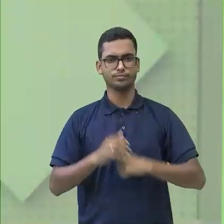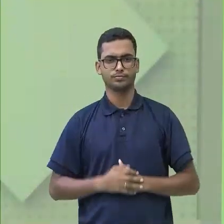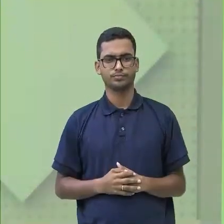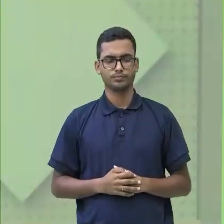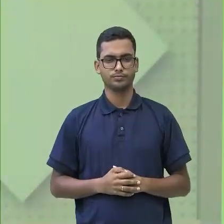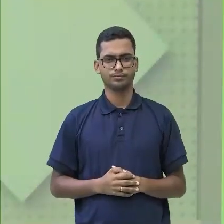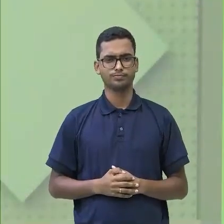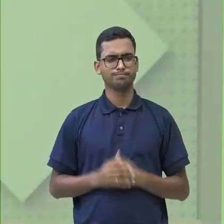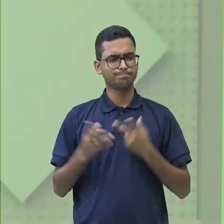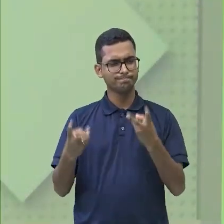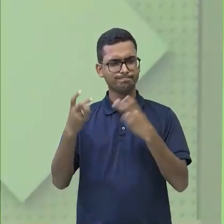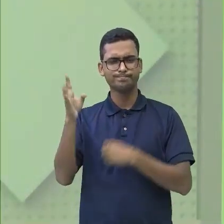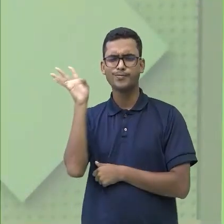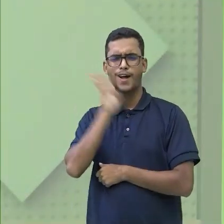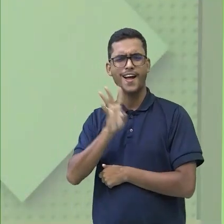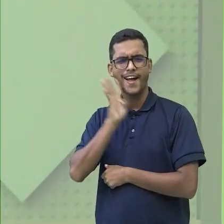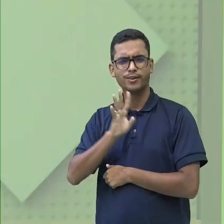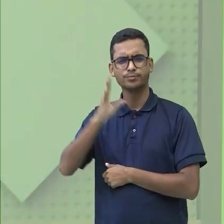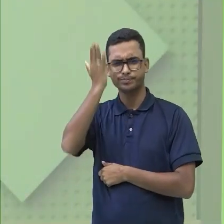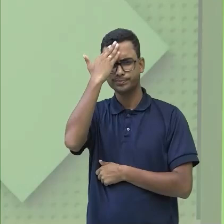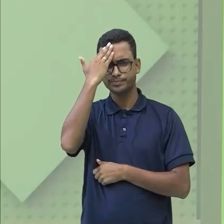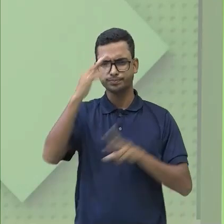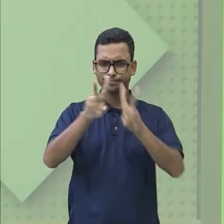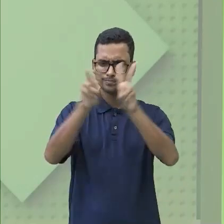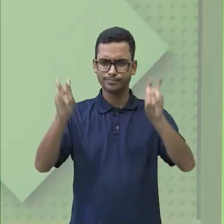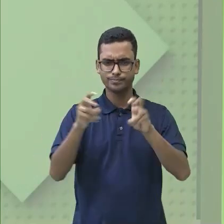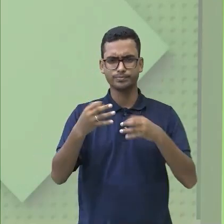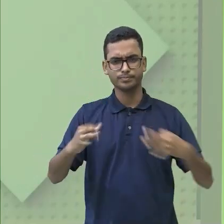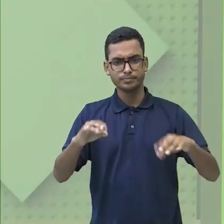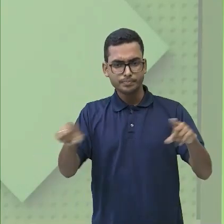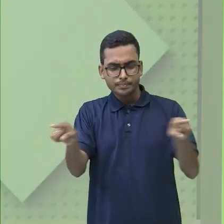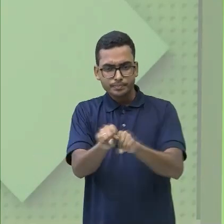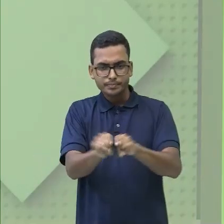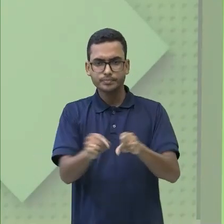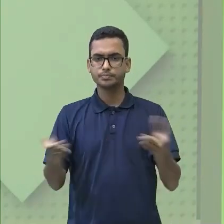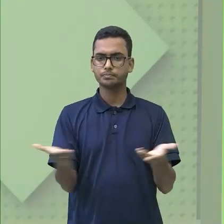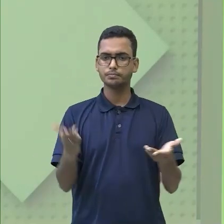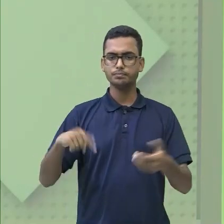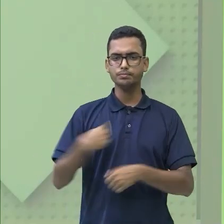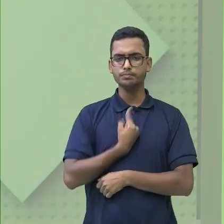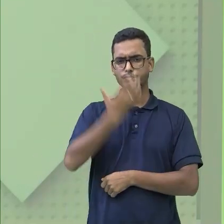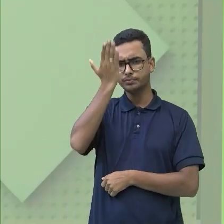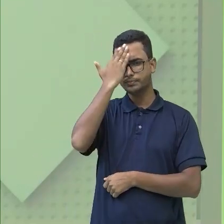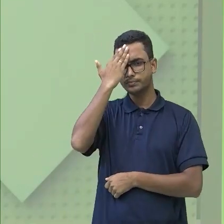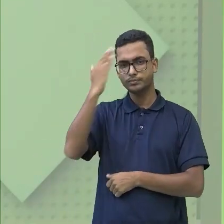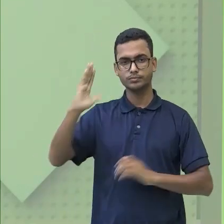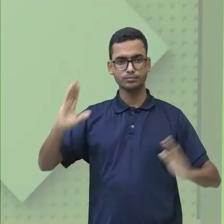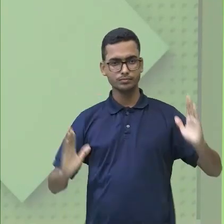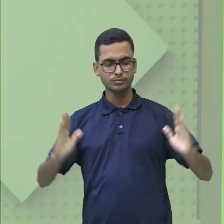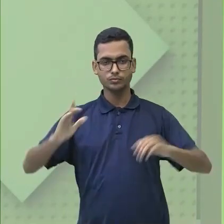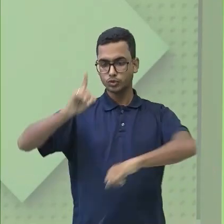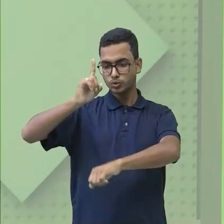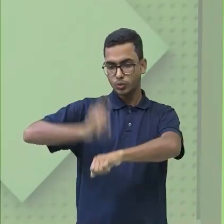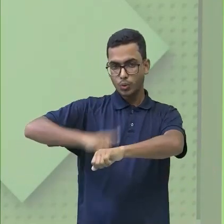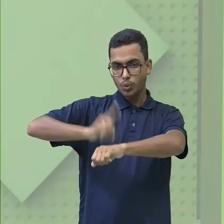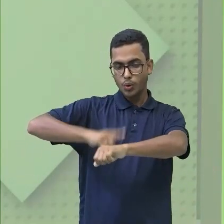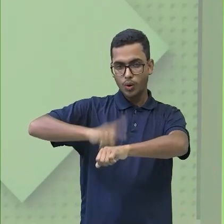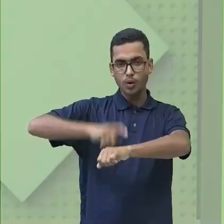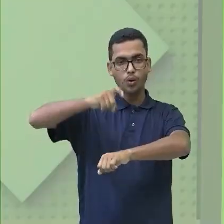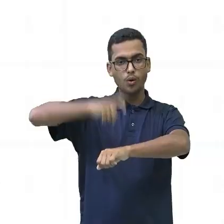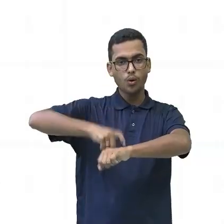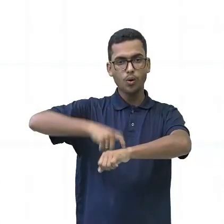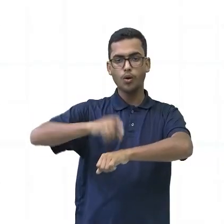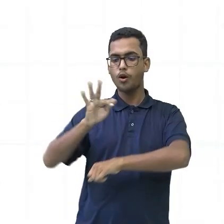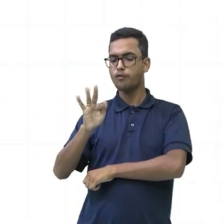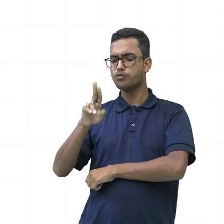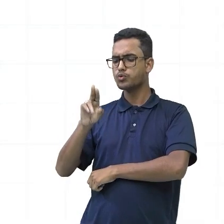Que legal saber um pouquinho mais sobre esse assunto, né? Mas agora a gente vai falar um pouco sobre os fusos horários ou fusos horários, tá